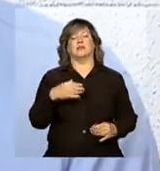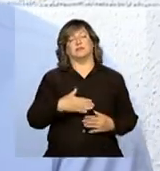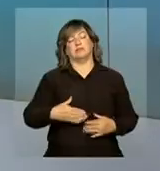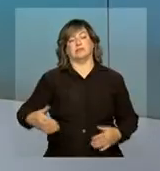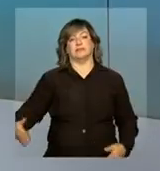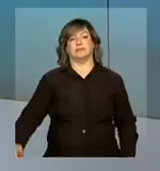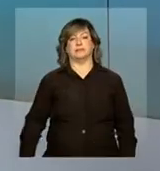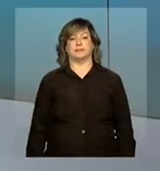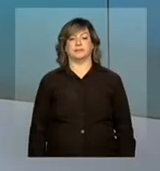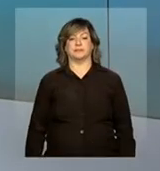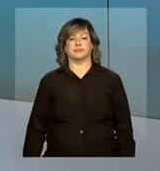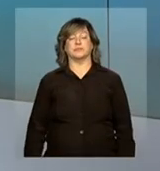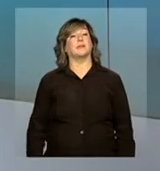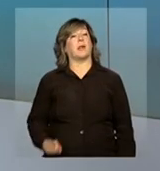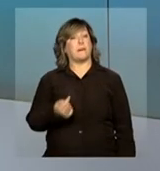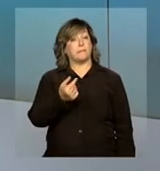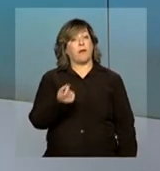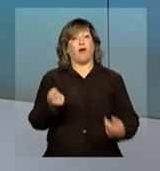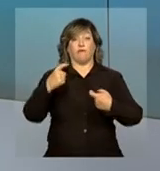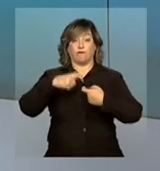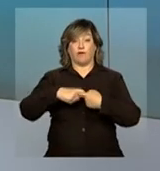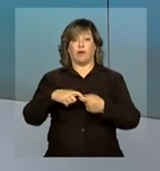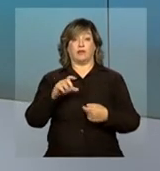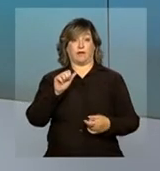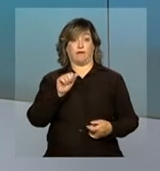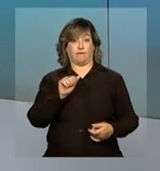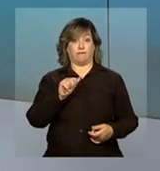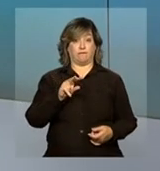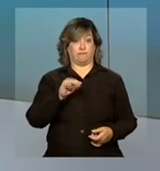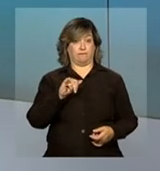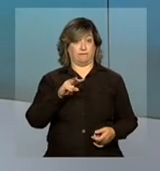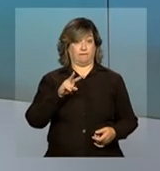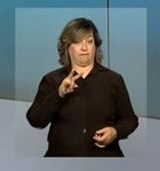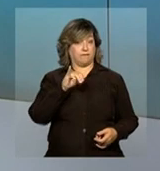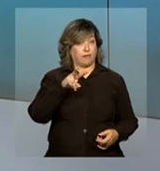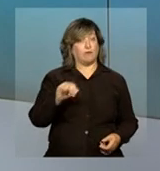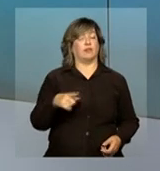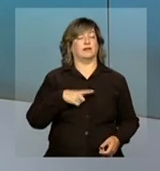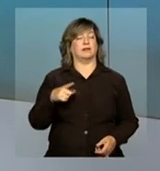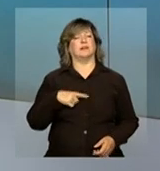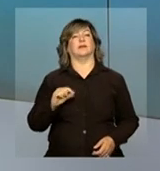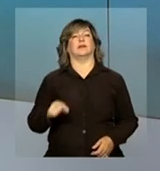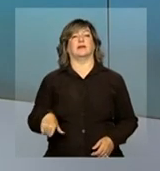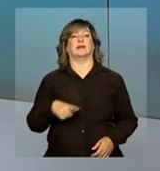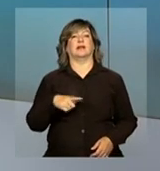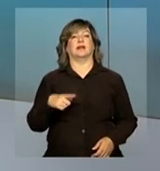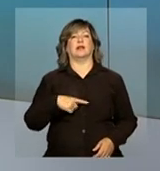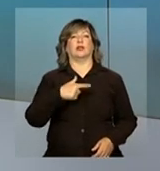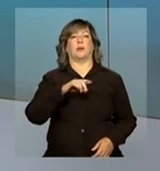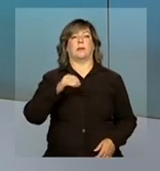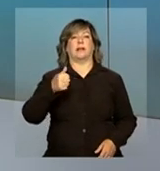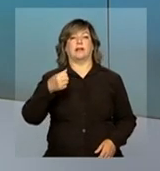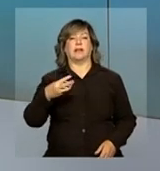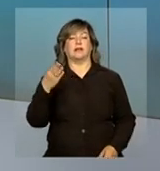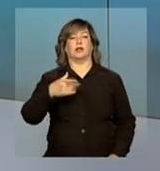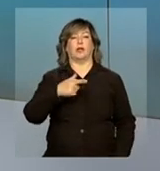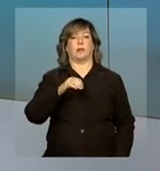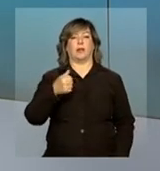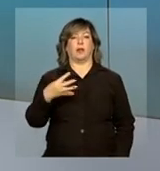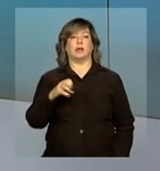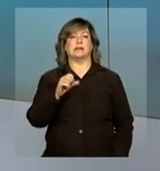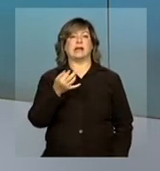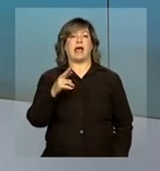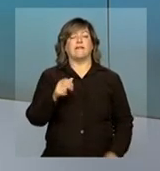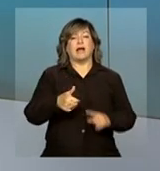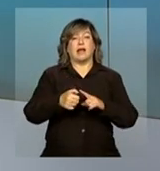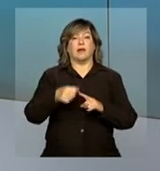diante. E daqui a pouco a gente volta ao vivo com o lançamento da colheita da safra de grãos 2013-2014.